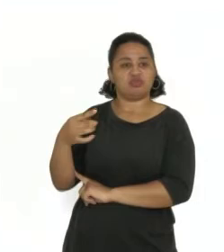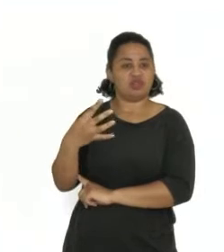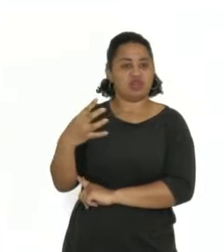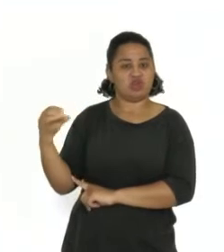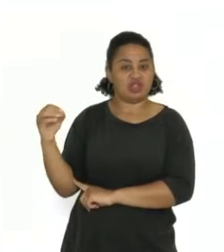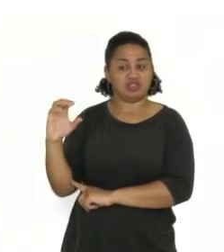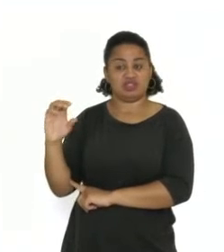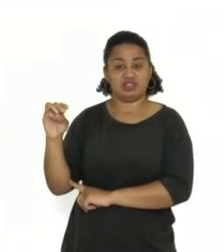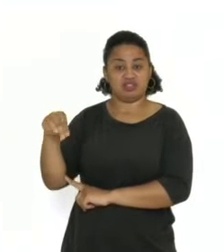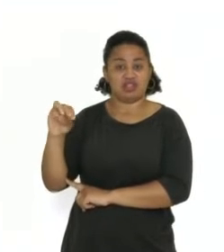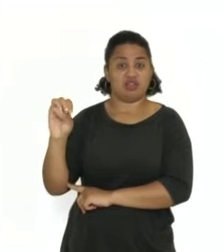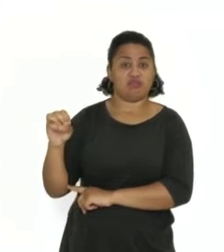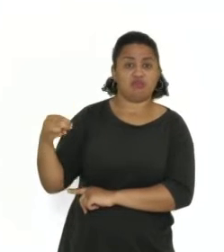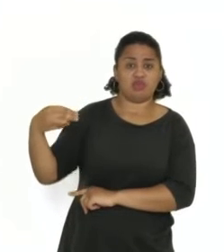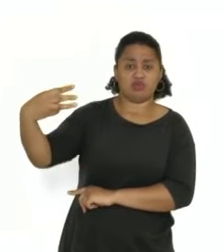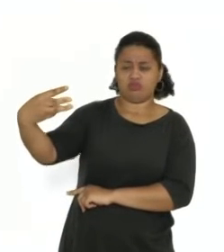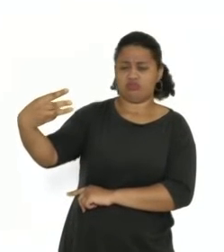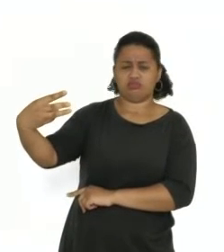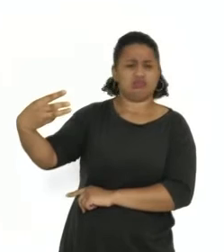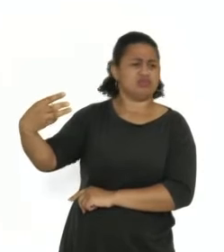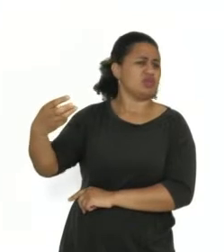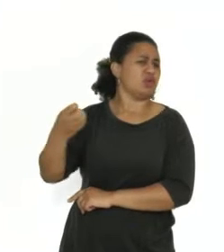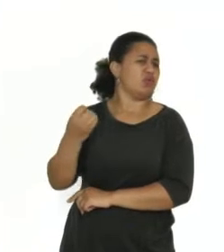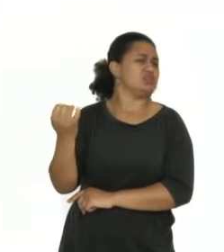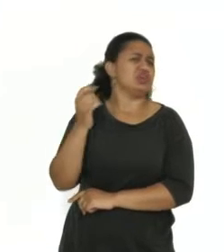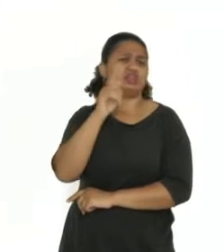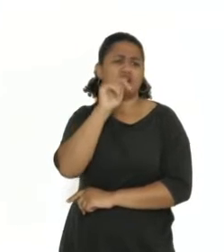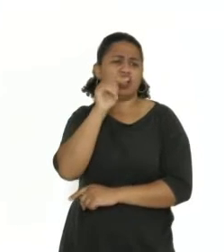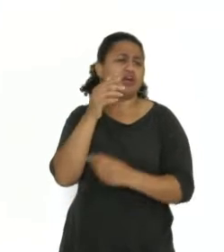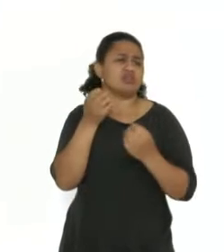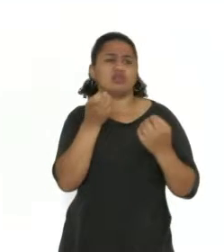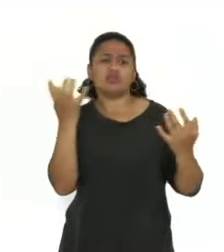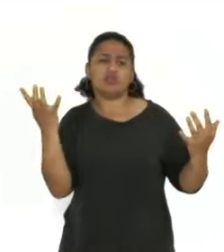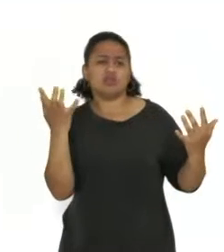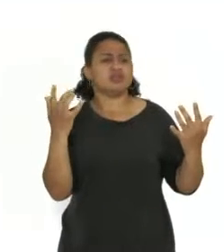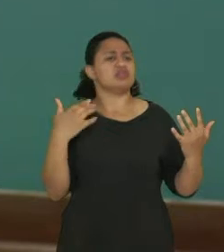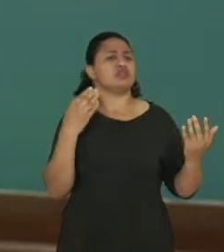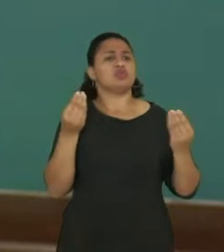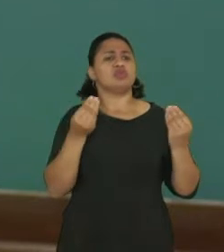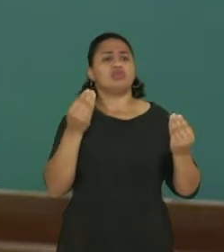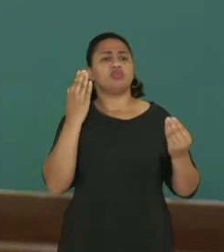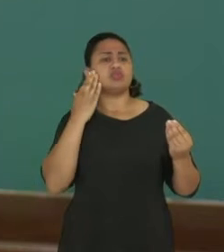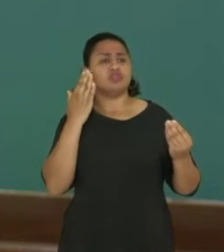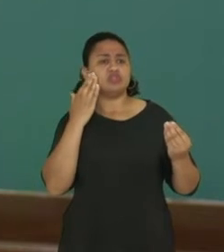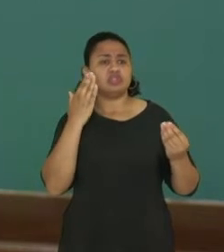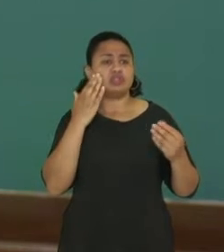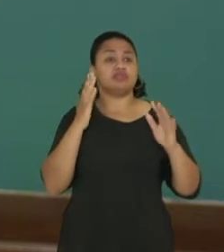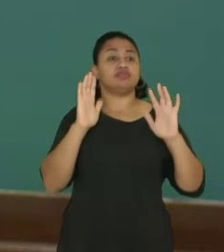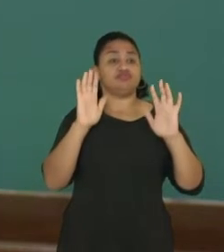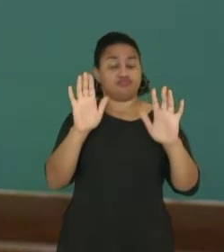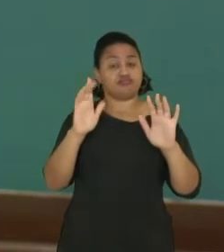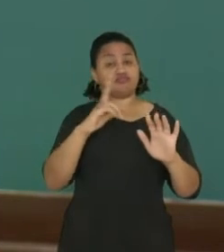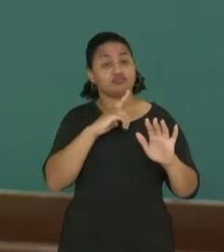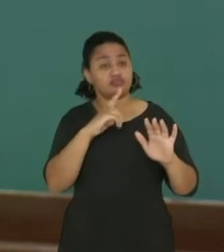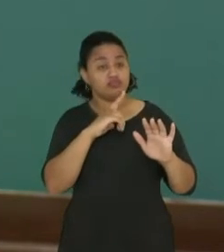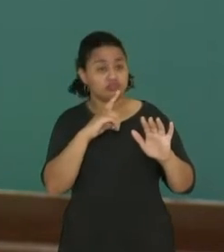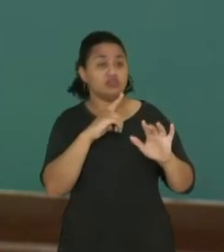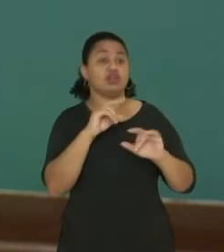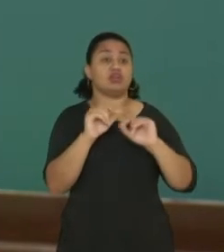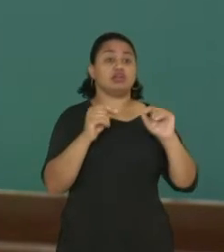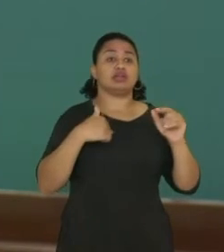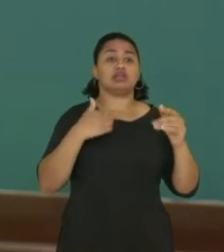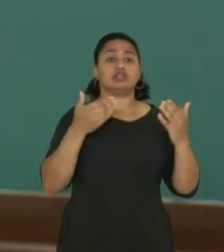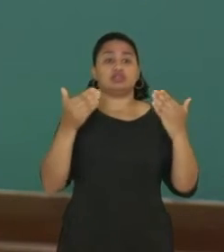74.400 centímetros cúbicos. Mas quanto que é isso de água será, né? Como que a gente consegue mensurar isso, né? Aí que entra essas unidades e